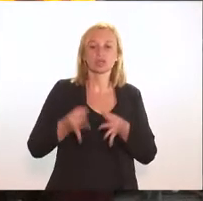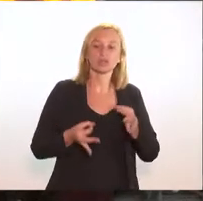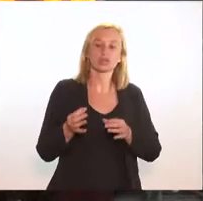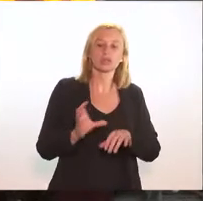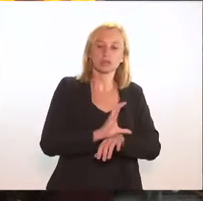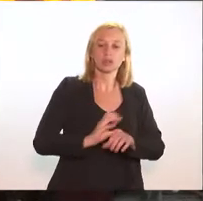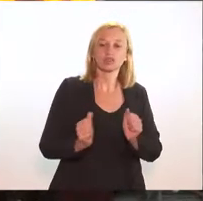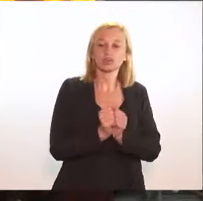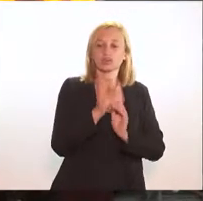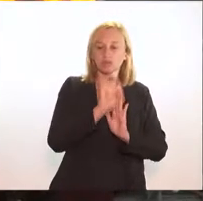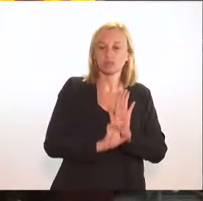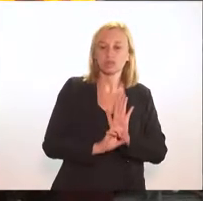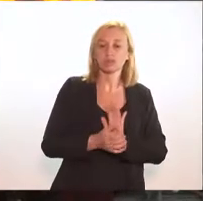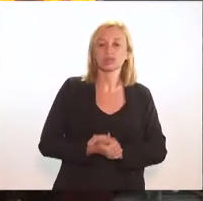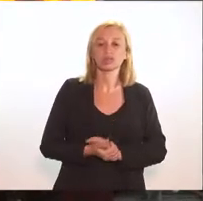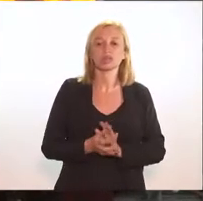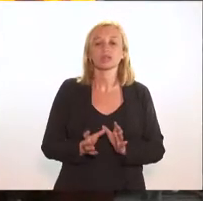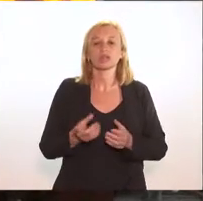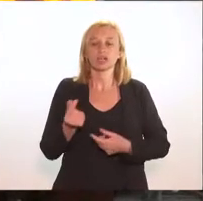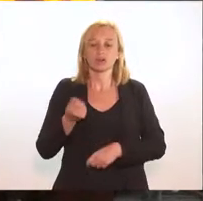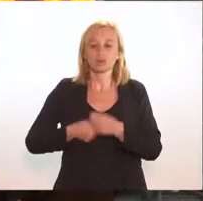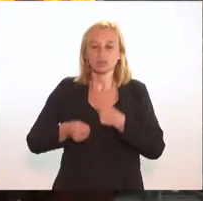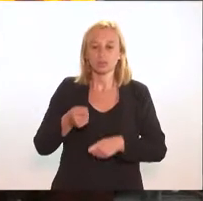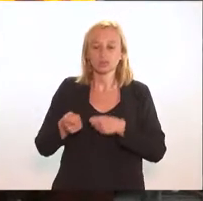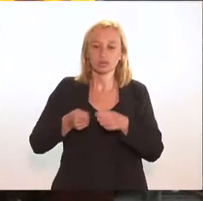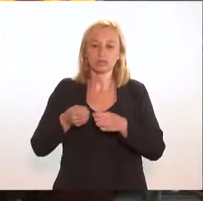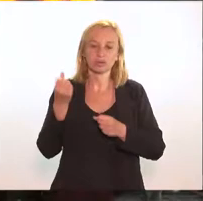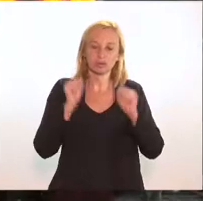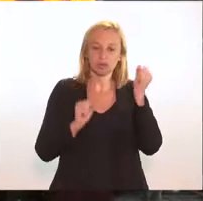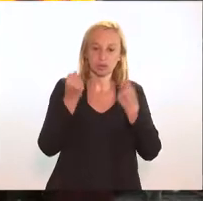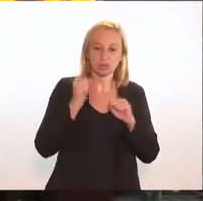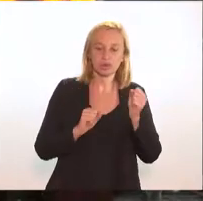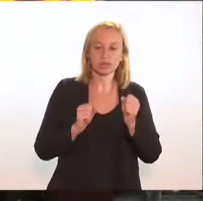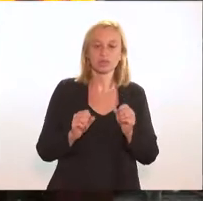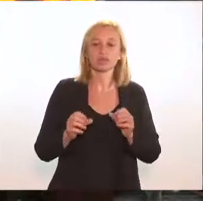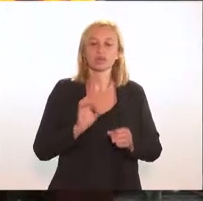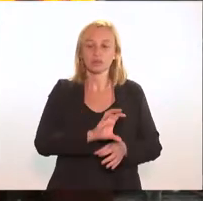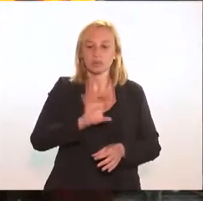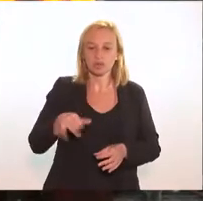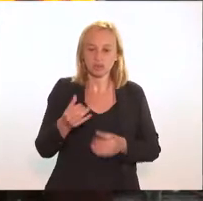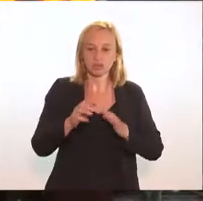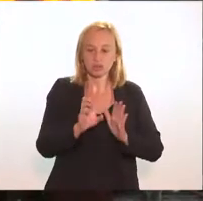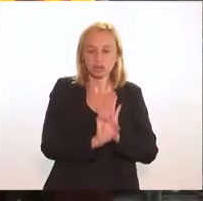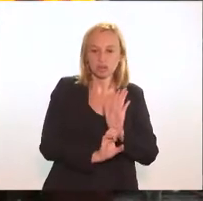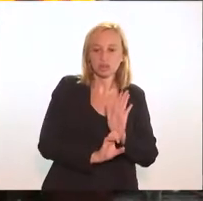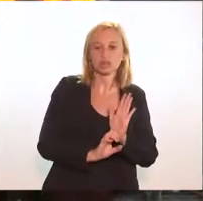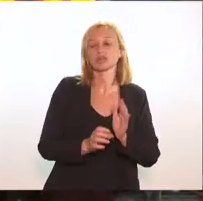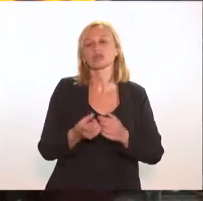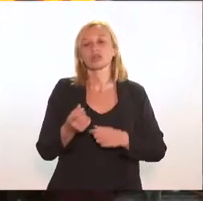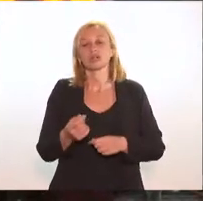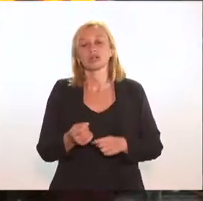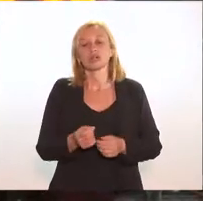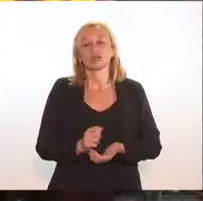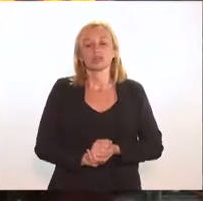constitucionalidade com emenda. Economia, Indústria e Comércio, com a emenda da Comissão de Constituição e Justiça. De Assuntos Municipais e Desenvolvimento Regional,